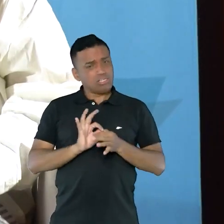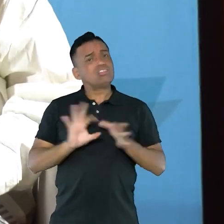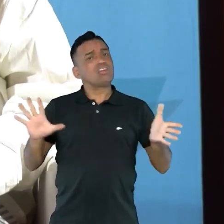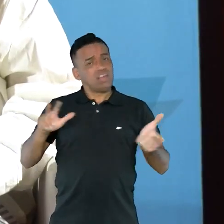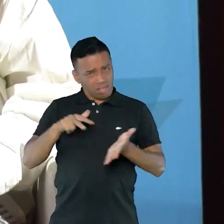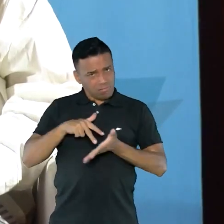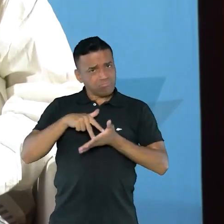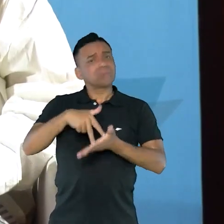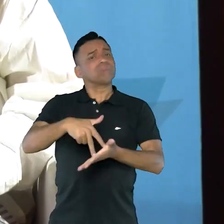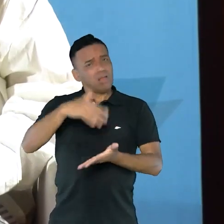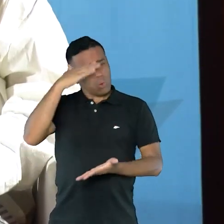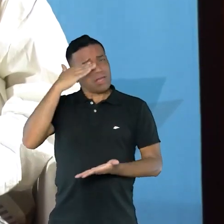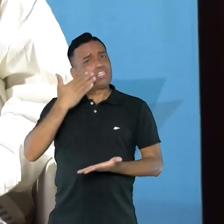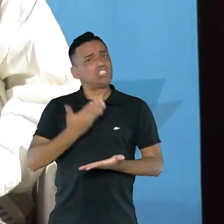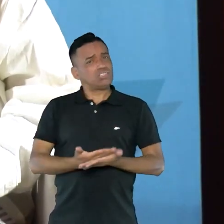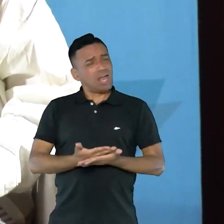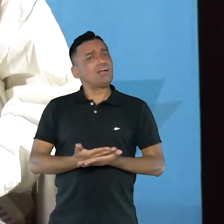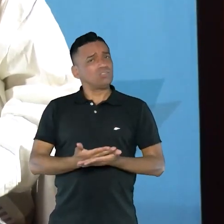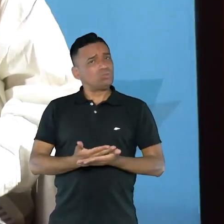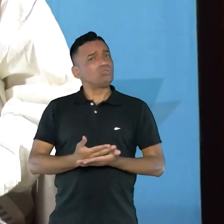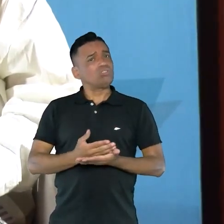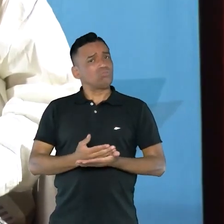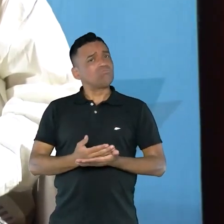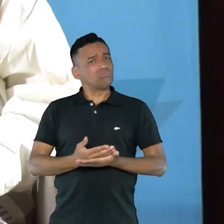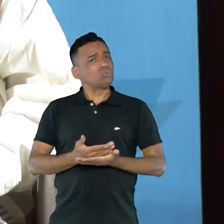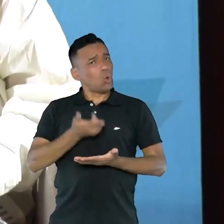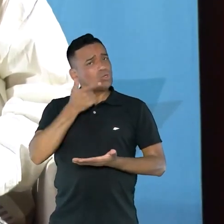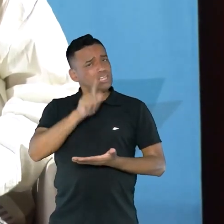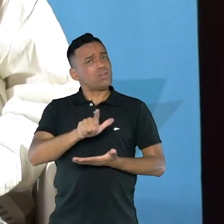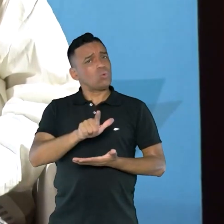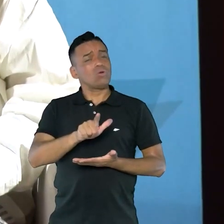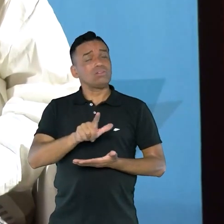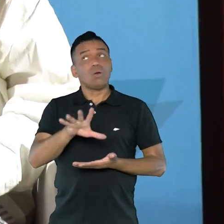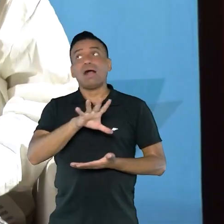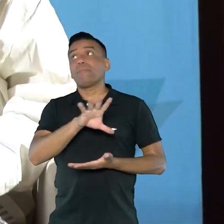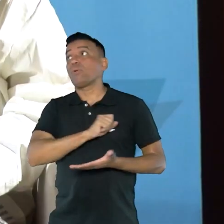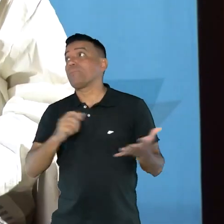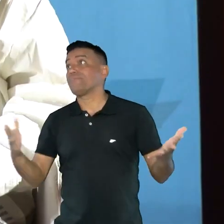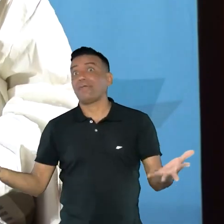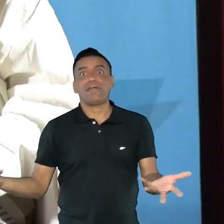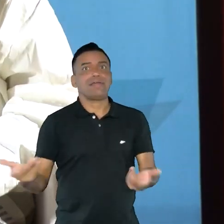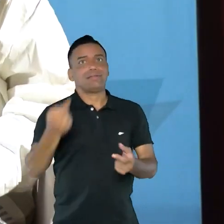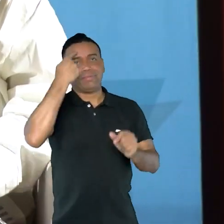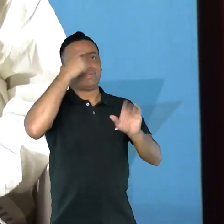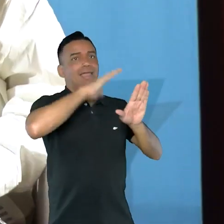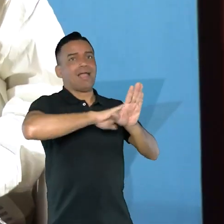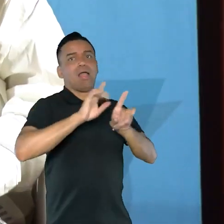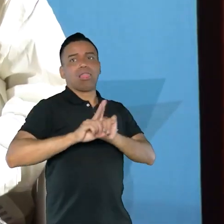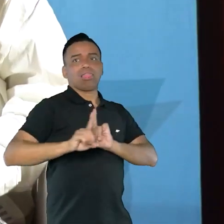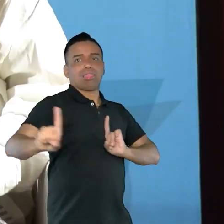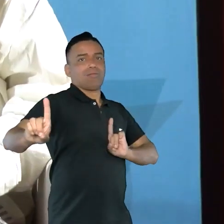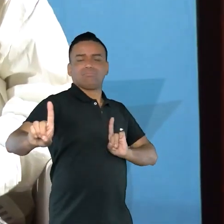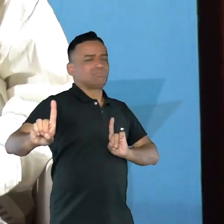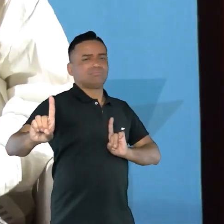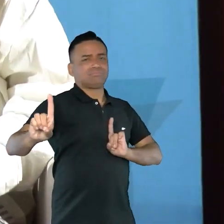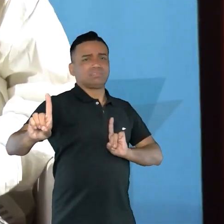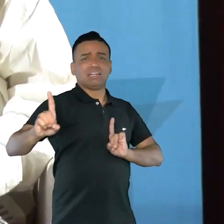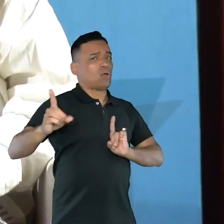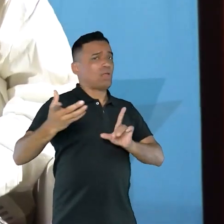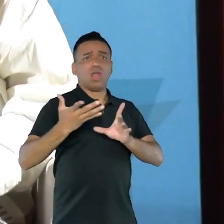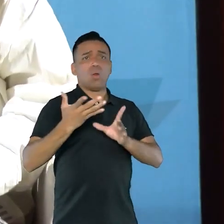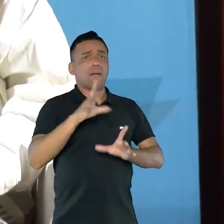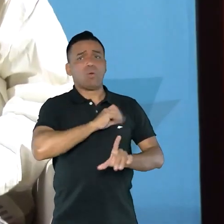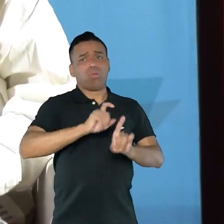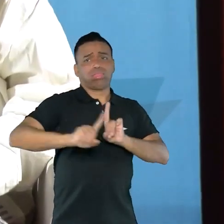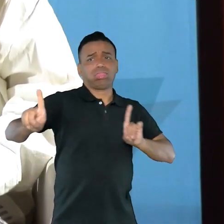continuo acreditando no que é crível. Não preciso desse amor incrível, ideal e distante. Não quero um amor